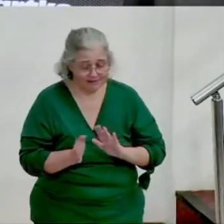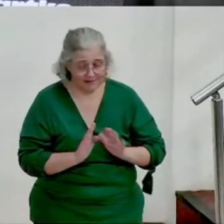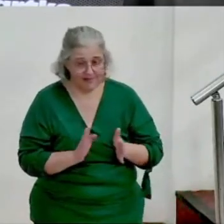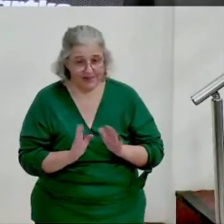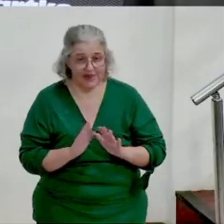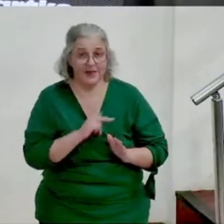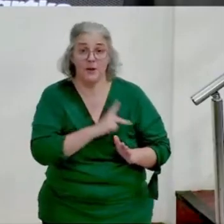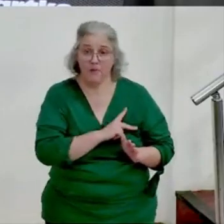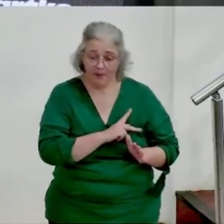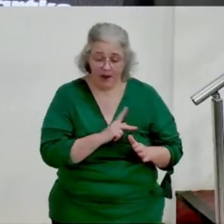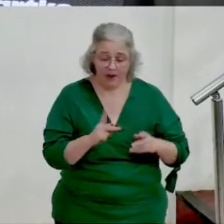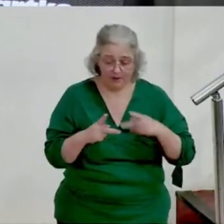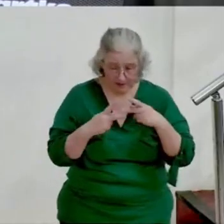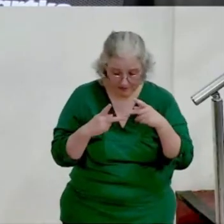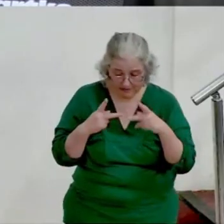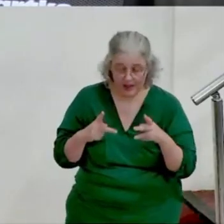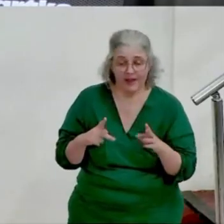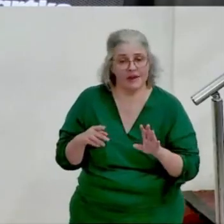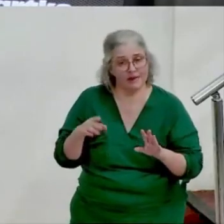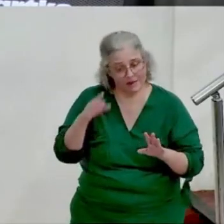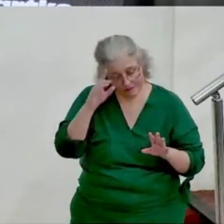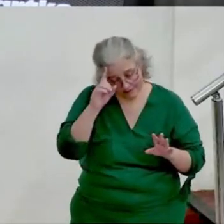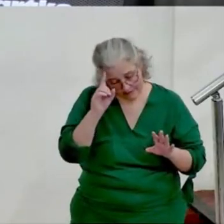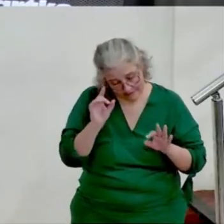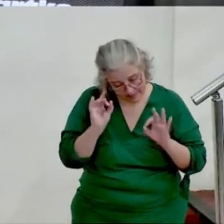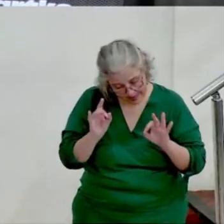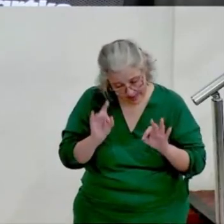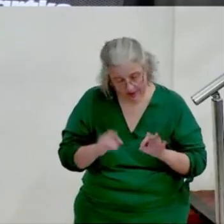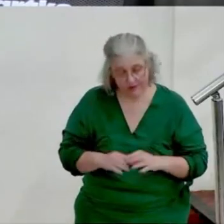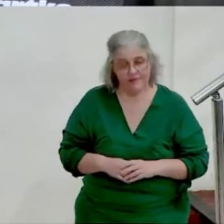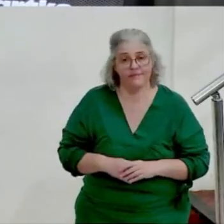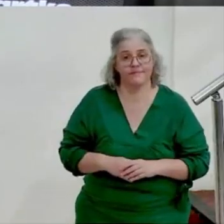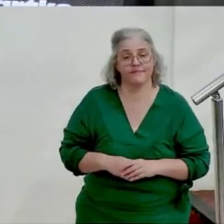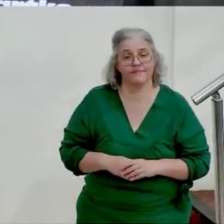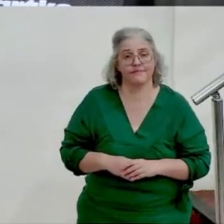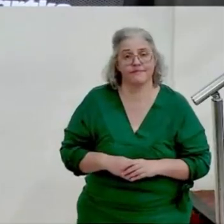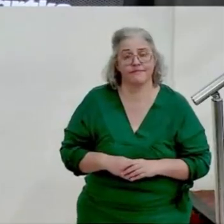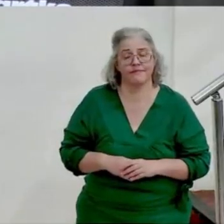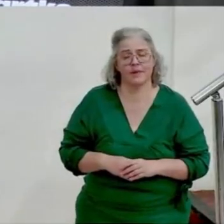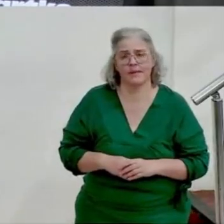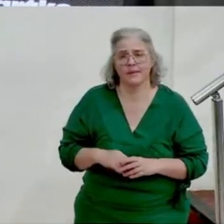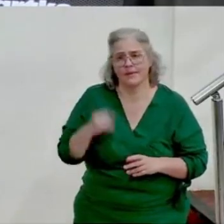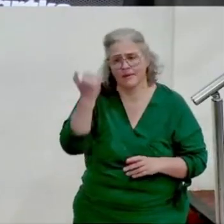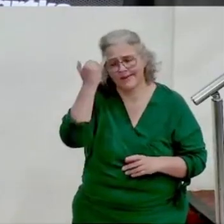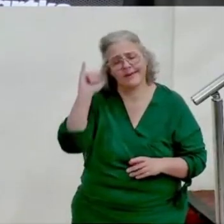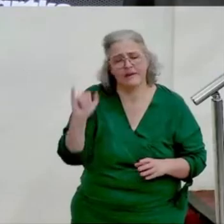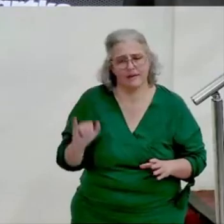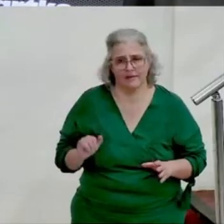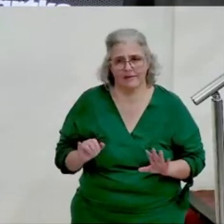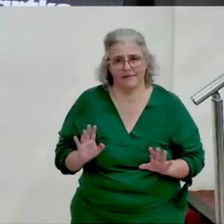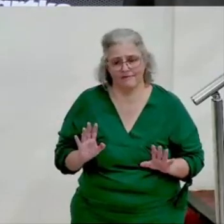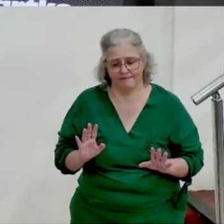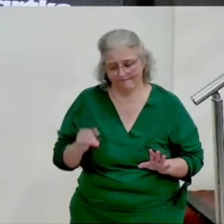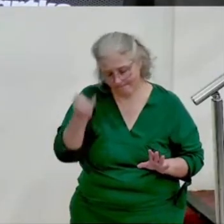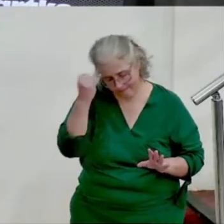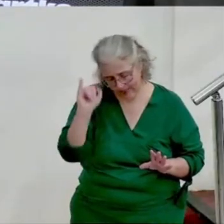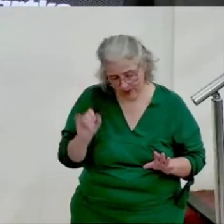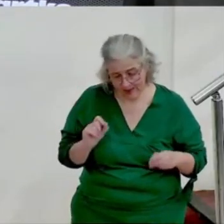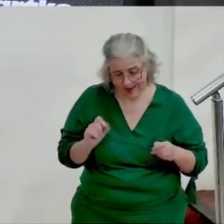Paulo está tirando essas ideias de Gênesis 1. Mas qual é a ideia de Paulo? O que é que ele está querendo